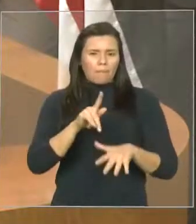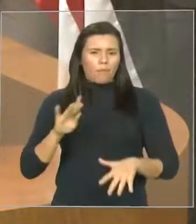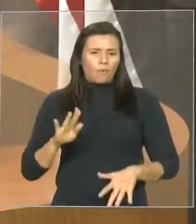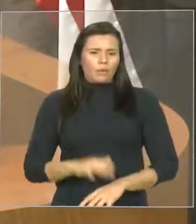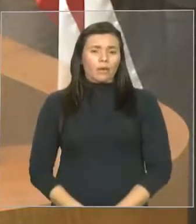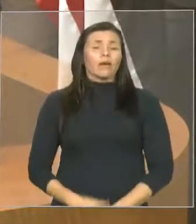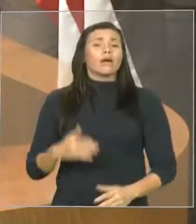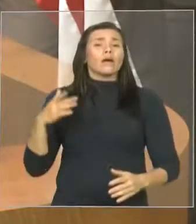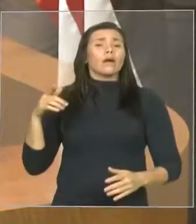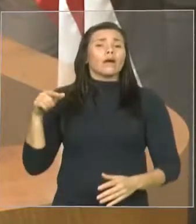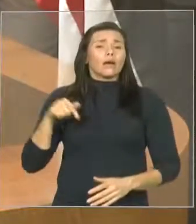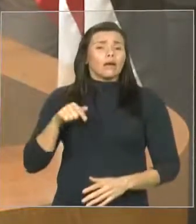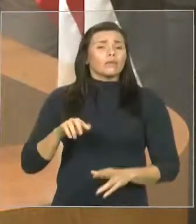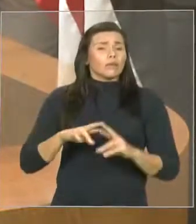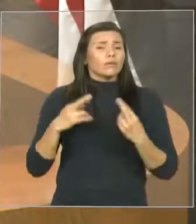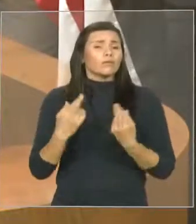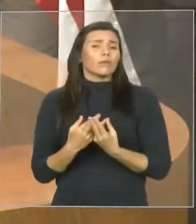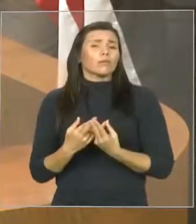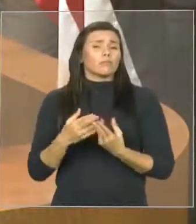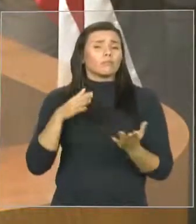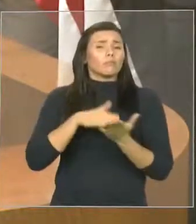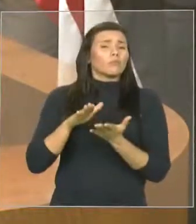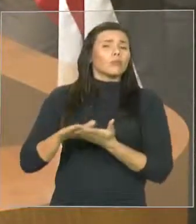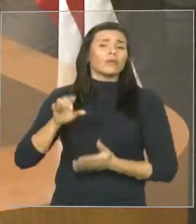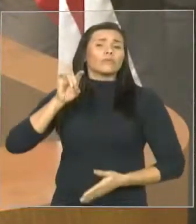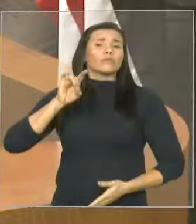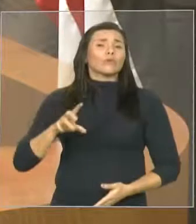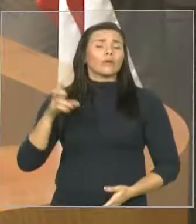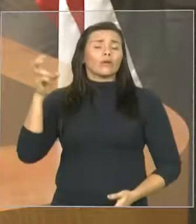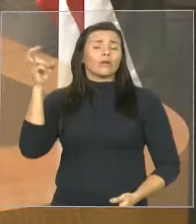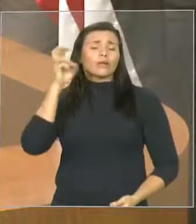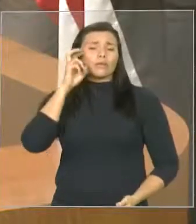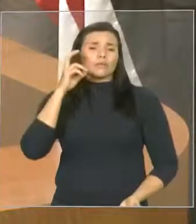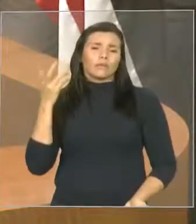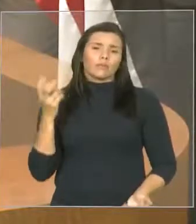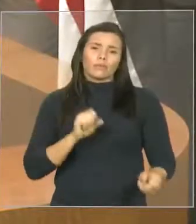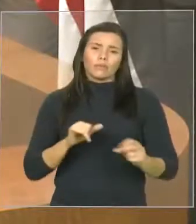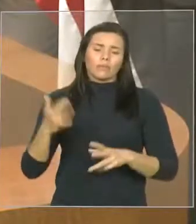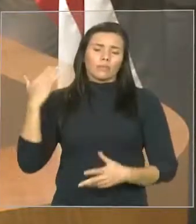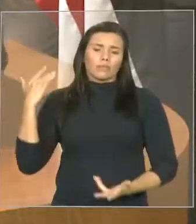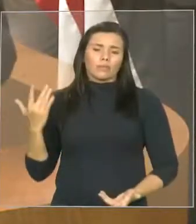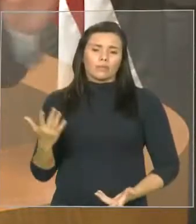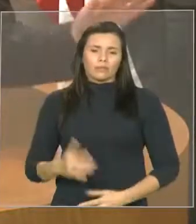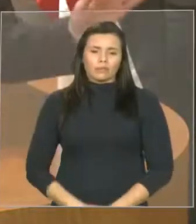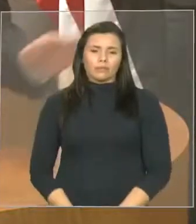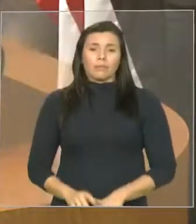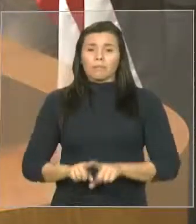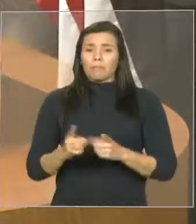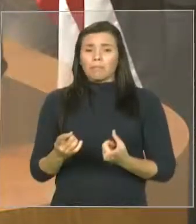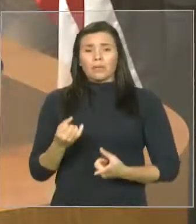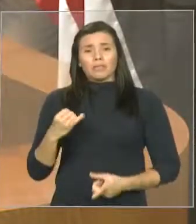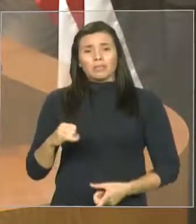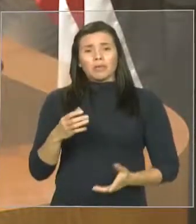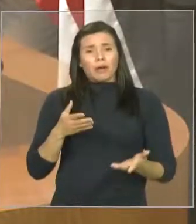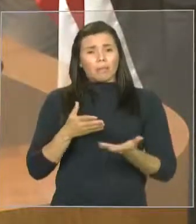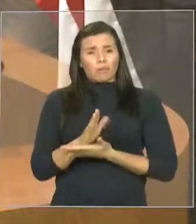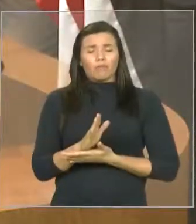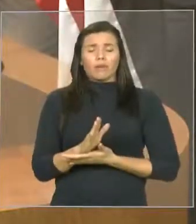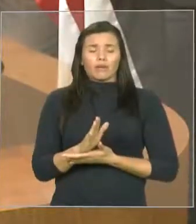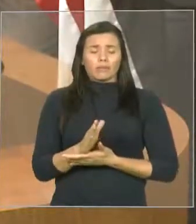semana passada. Mas se a urgência tivesse sido aprovada na terça-feira da semana passada, nenhum servidor